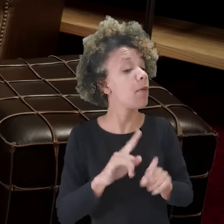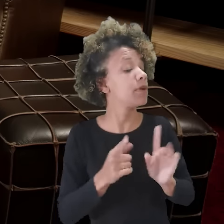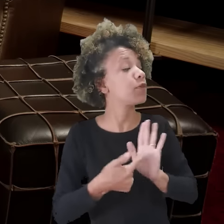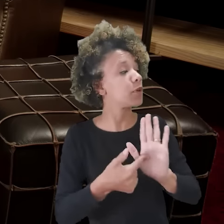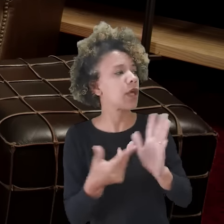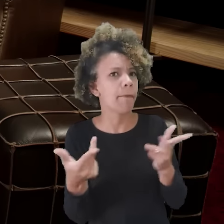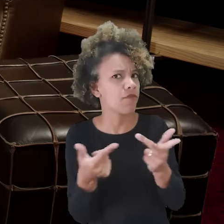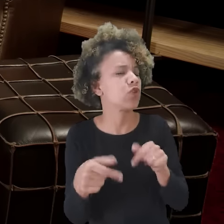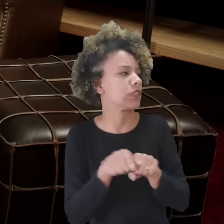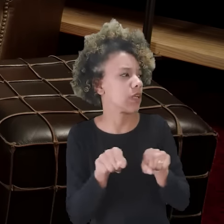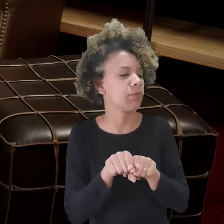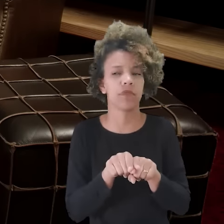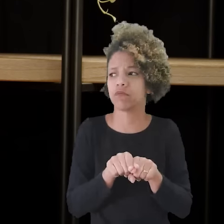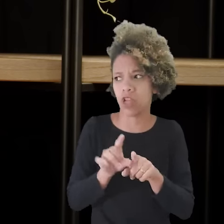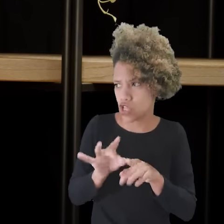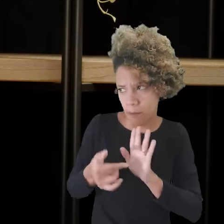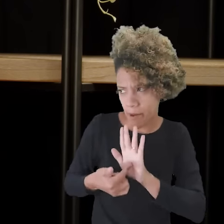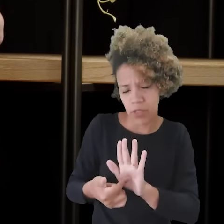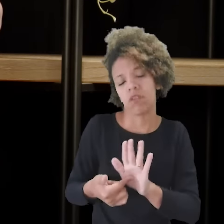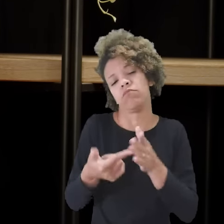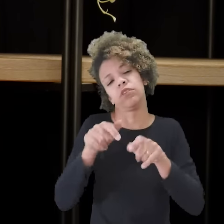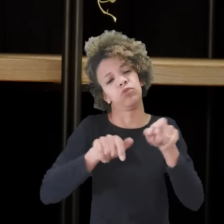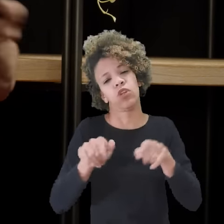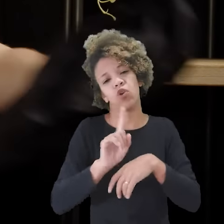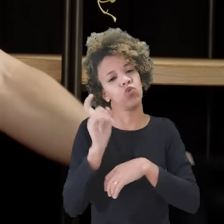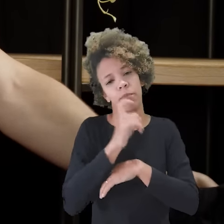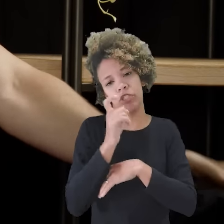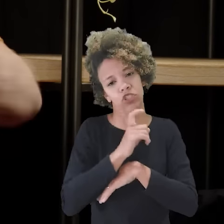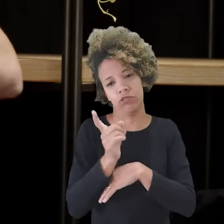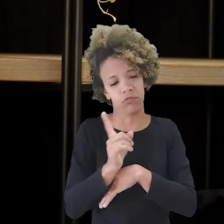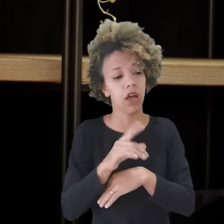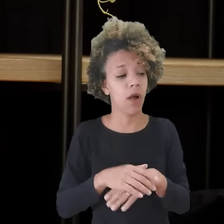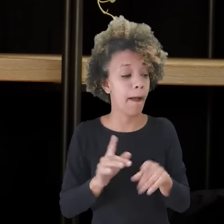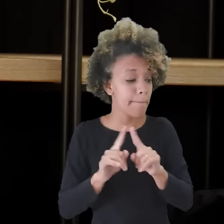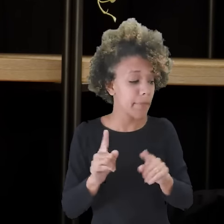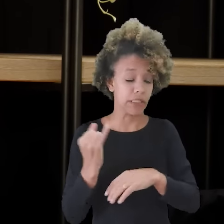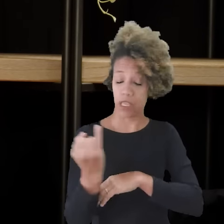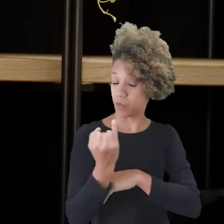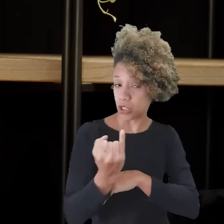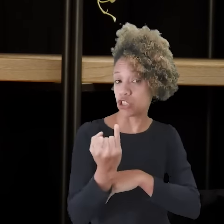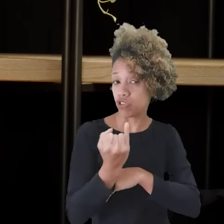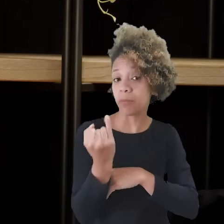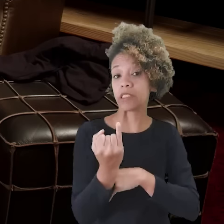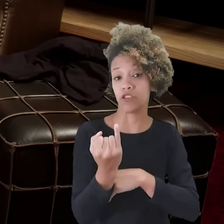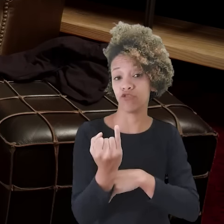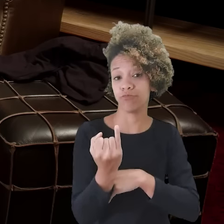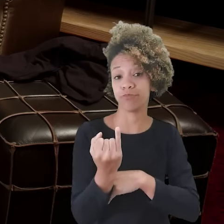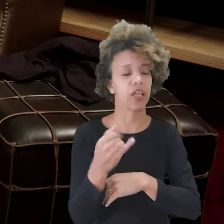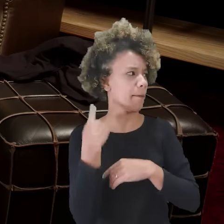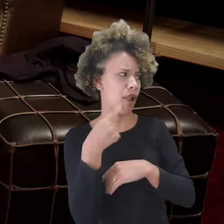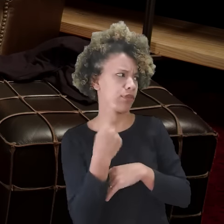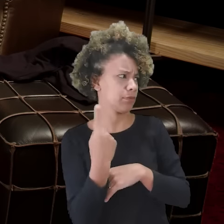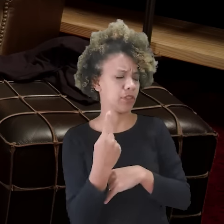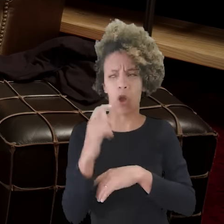adorar é pra mostrar pra galera que isso aqui eu não tô mentindo e isso aqui é importantíssimo isso aqui é muito legal pra você mostrar esse aqui